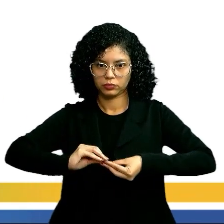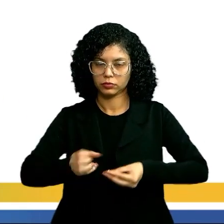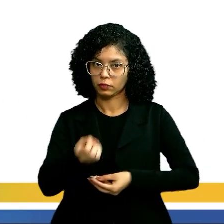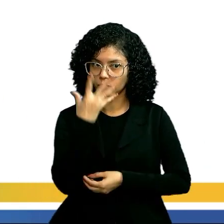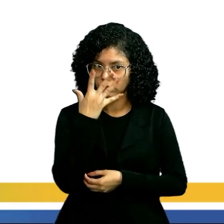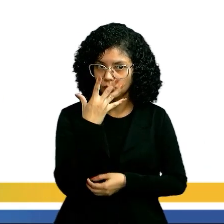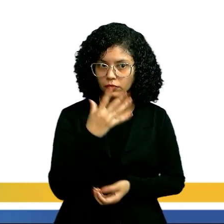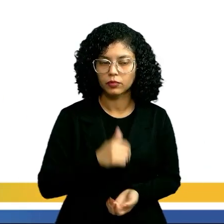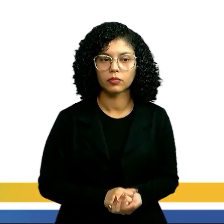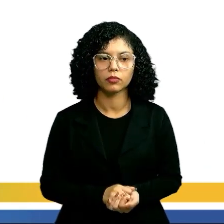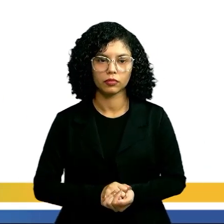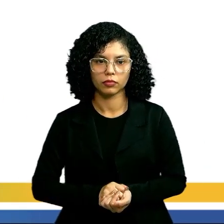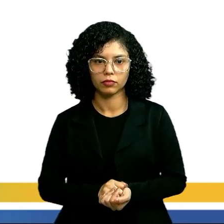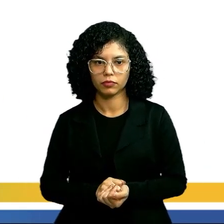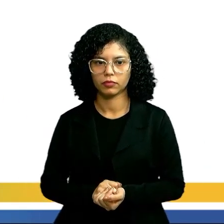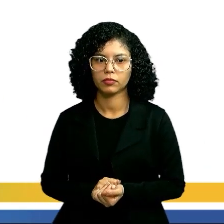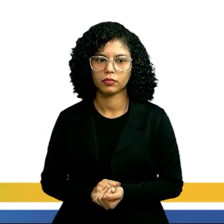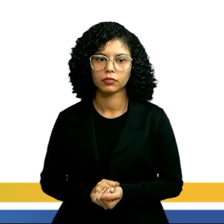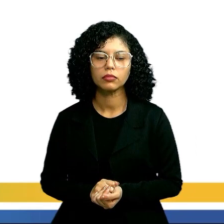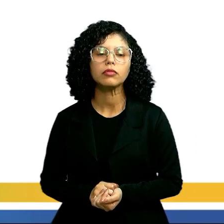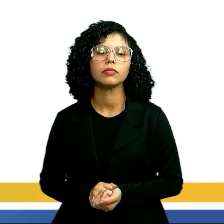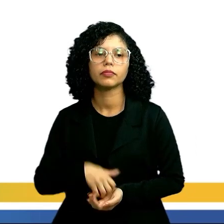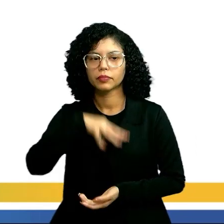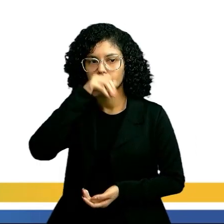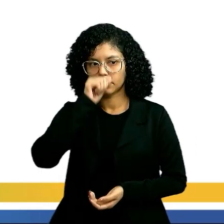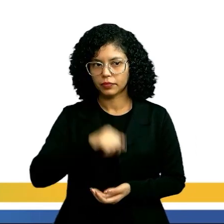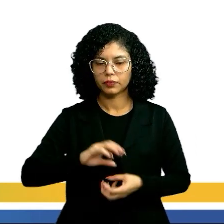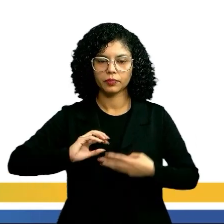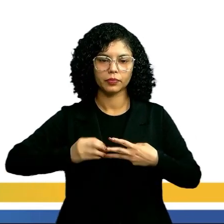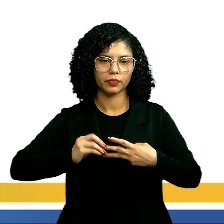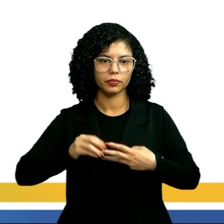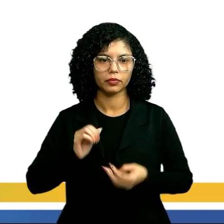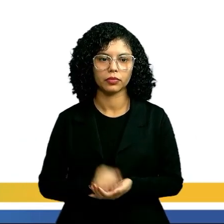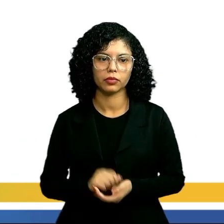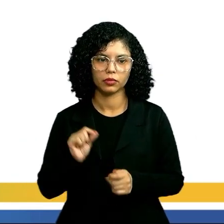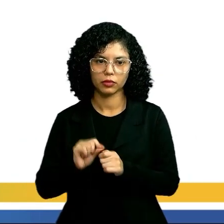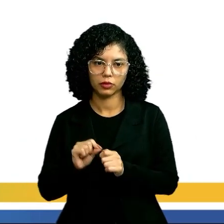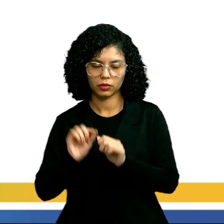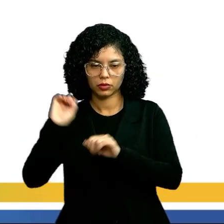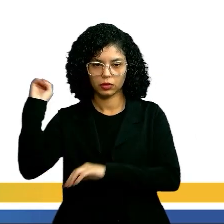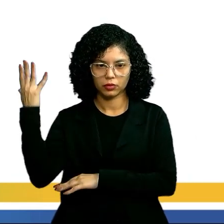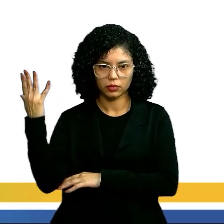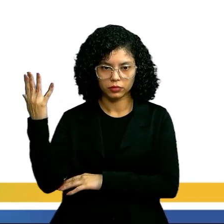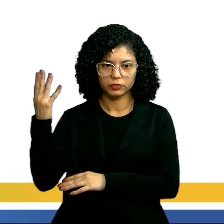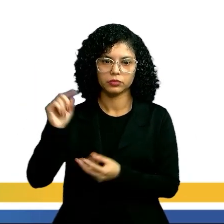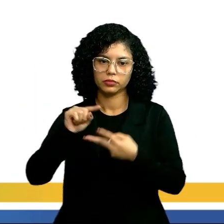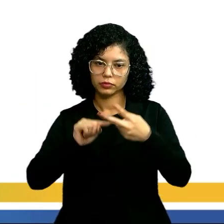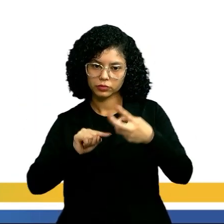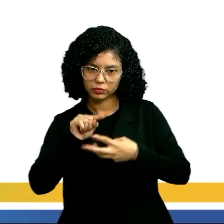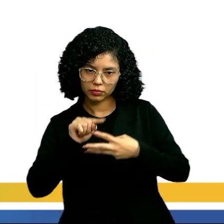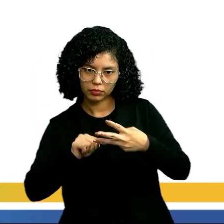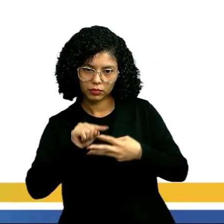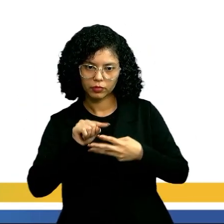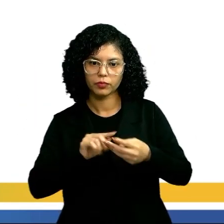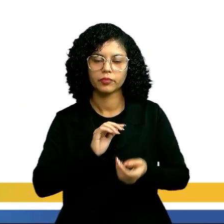printem, tá? Respiração celular, a fermentação alcoólica, a fermentação